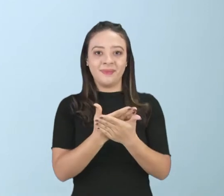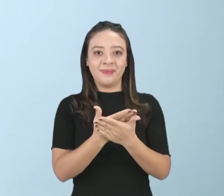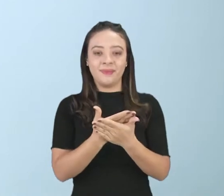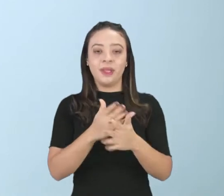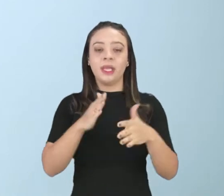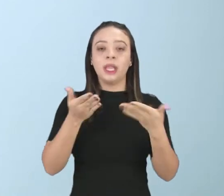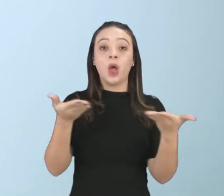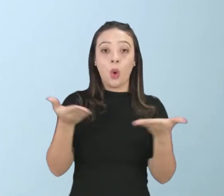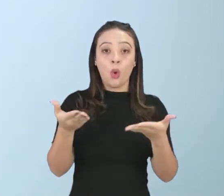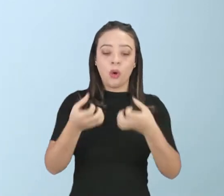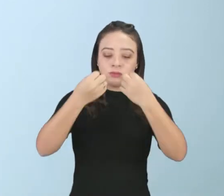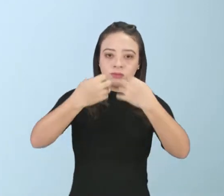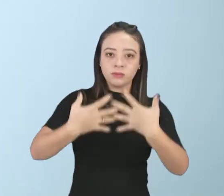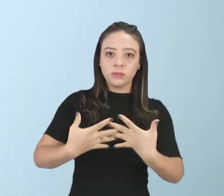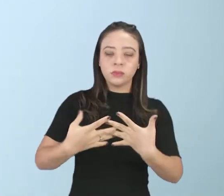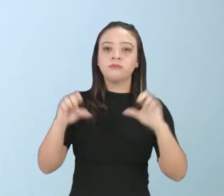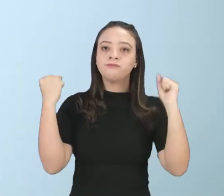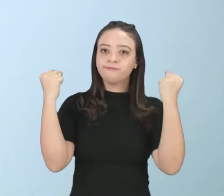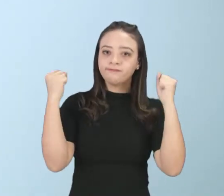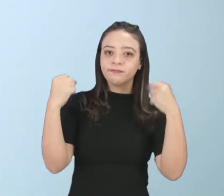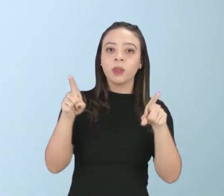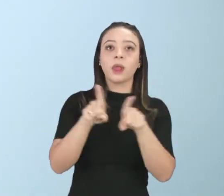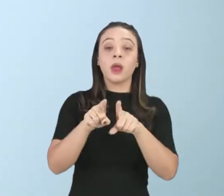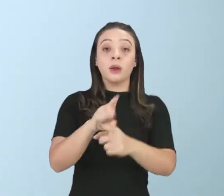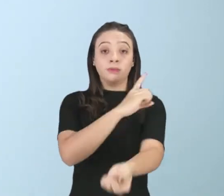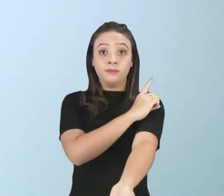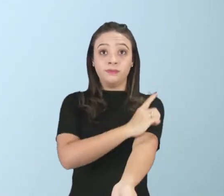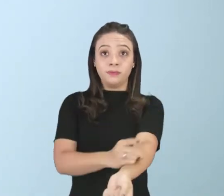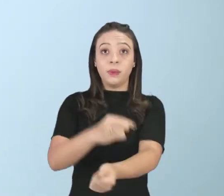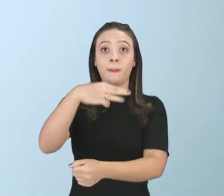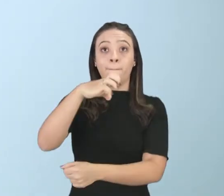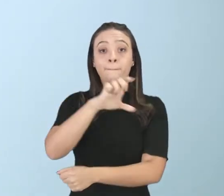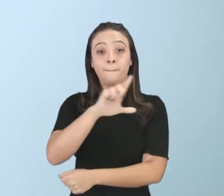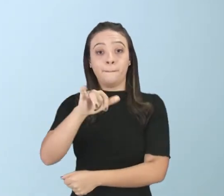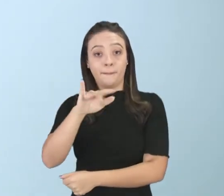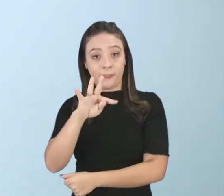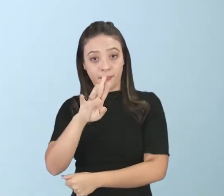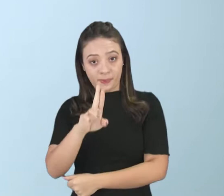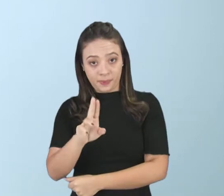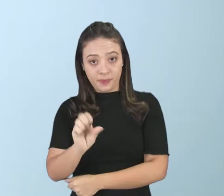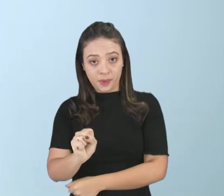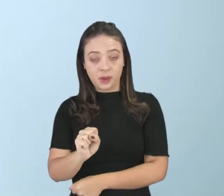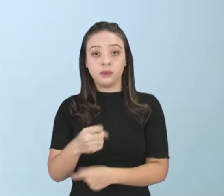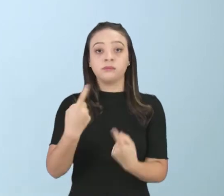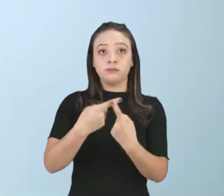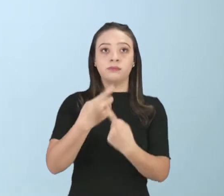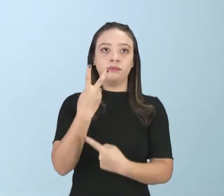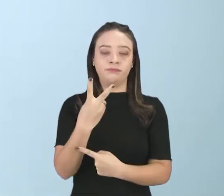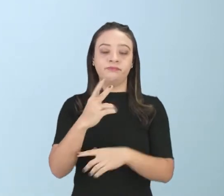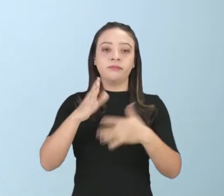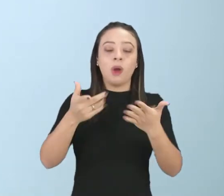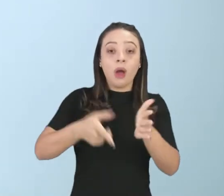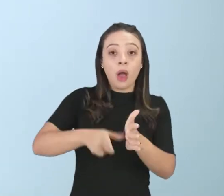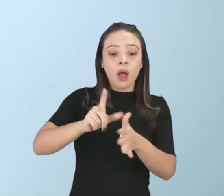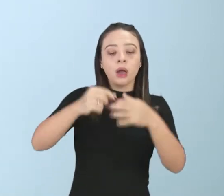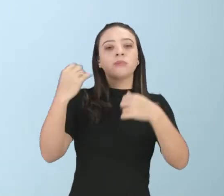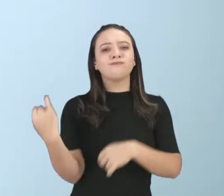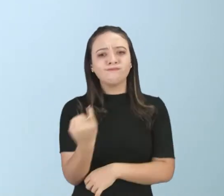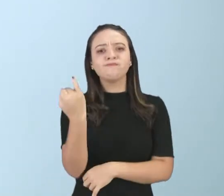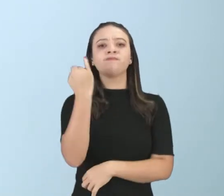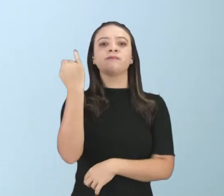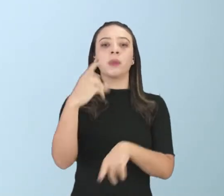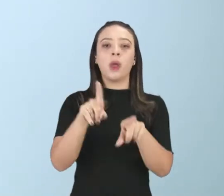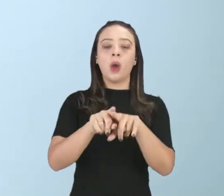vamos falar sobre os exercícios físicos e a diabetes mellitus tipo 2. Antes, é importante a